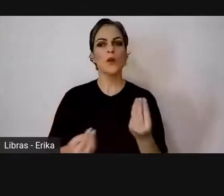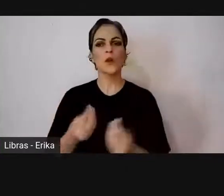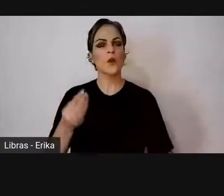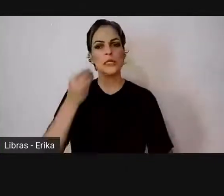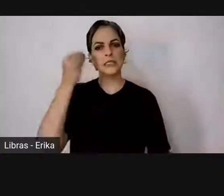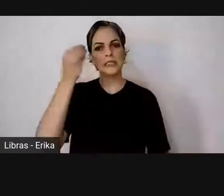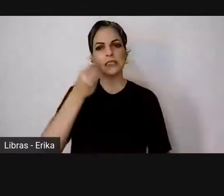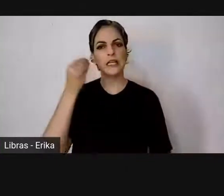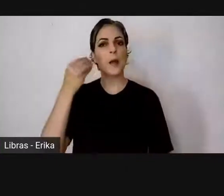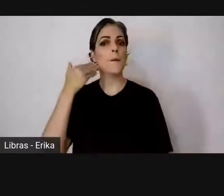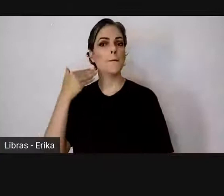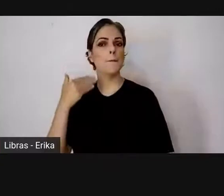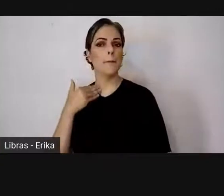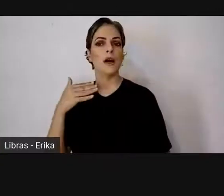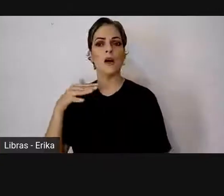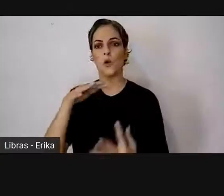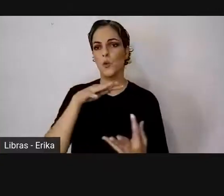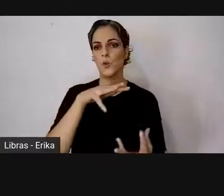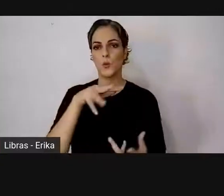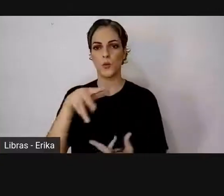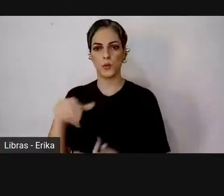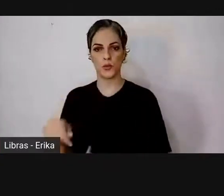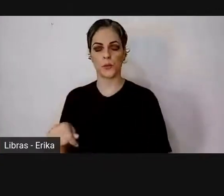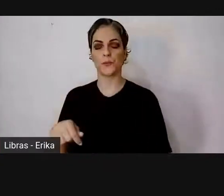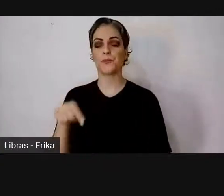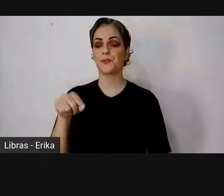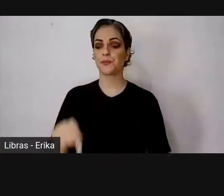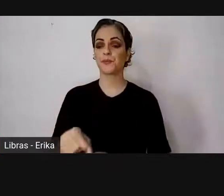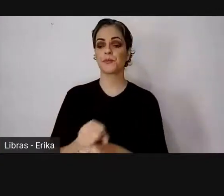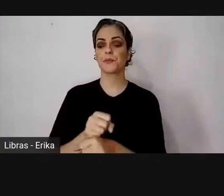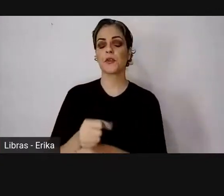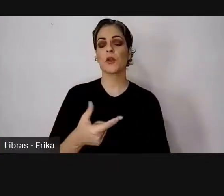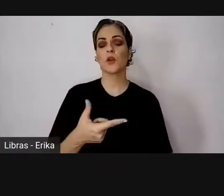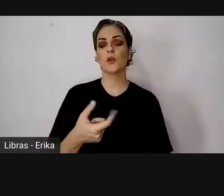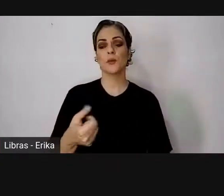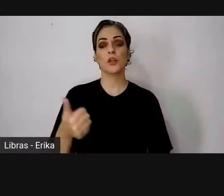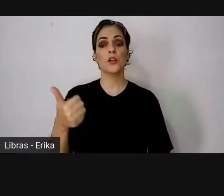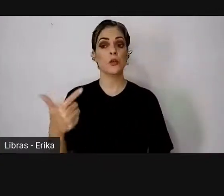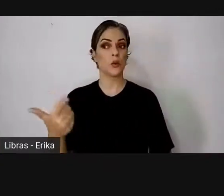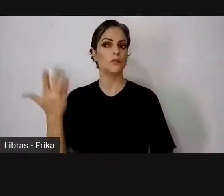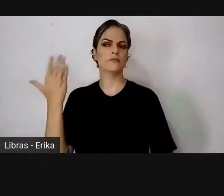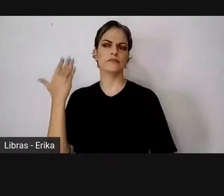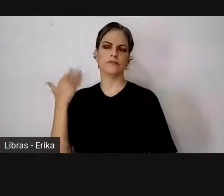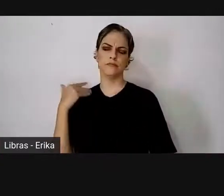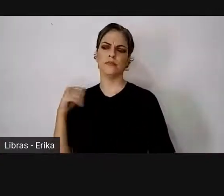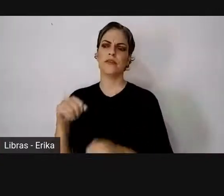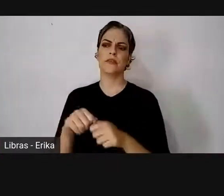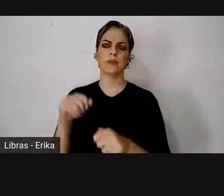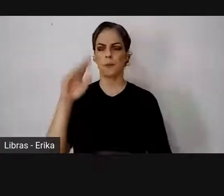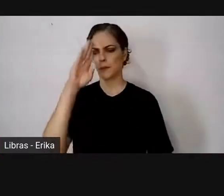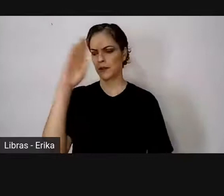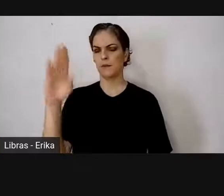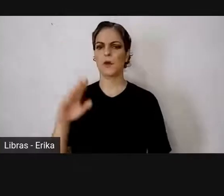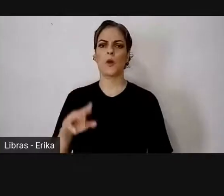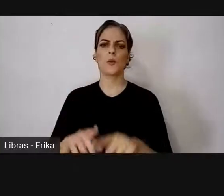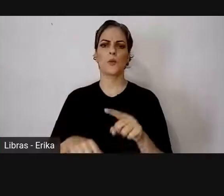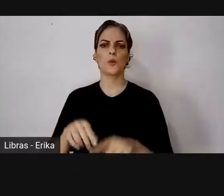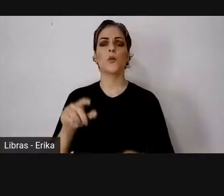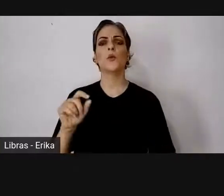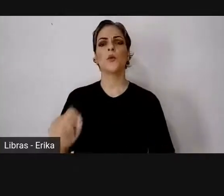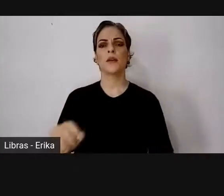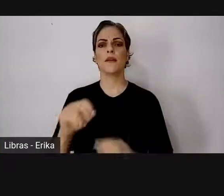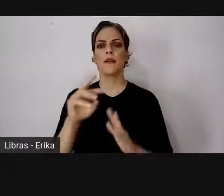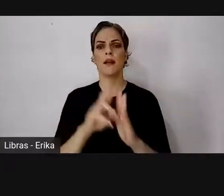meio surreal. O Banco Mundial, em 2012, estava fazendo nos seus principais produtos, que chamam Relatório de Desenvolvimento Mundial,